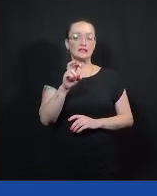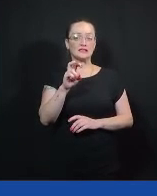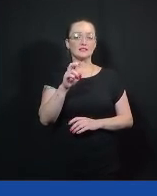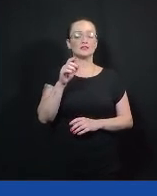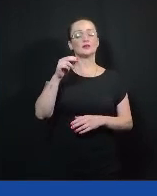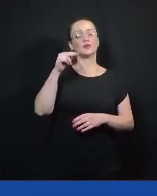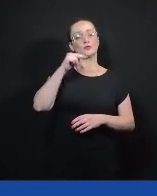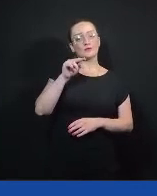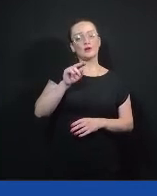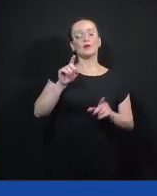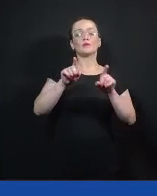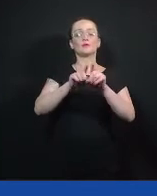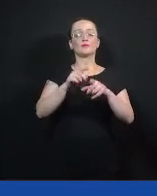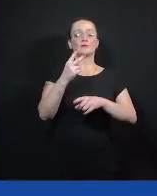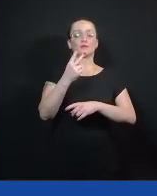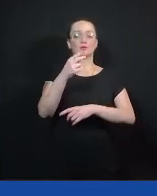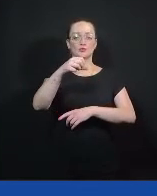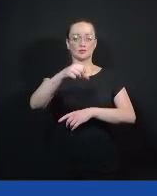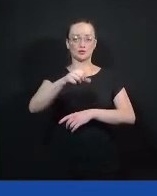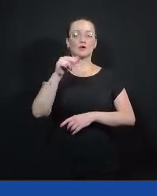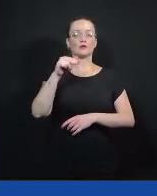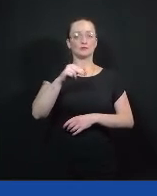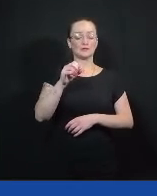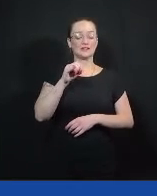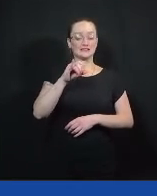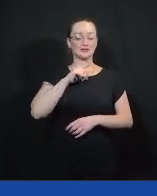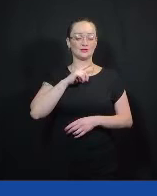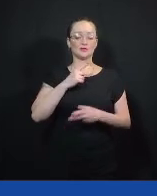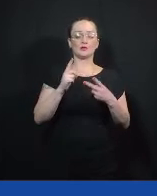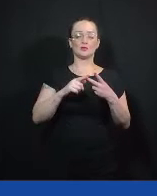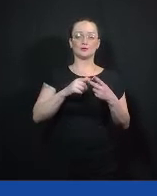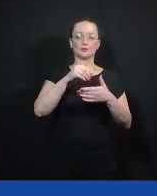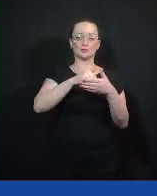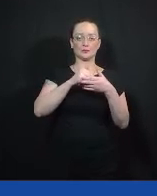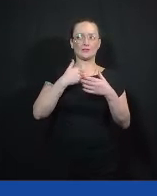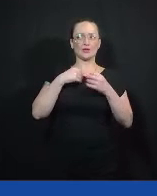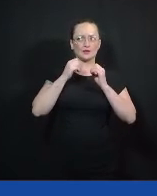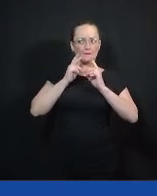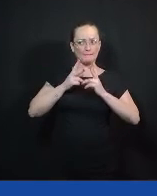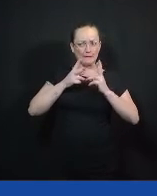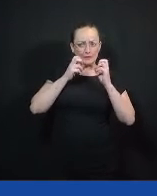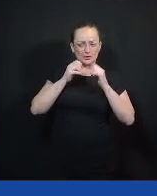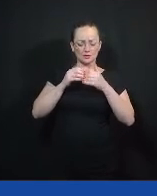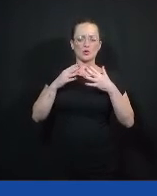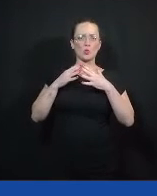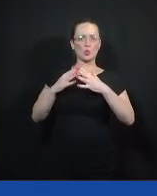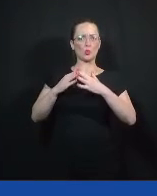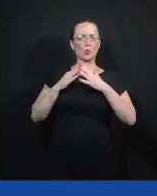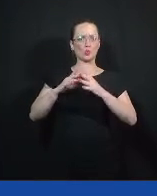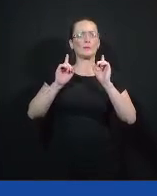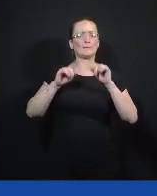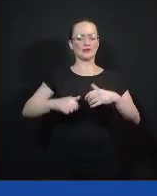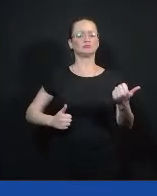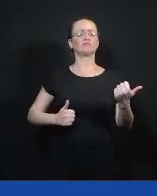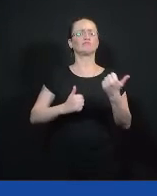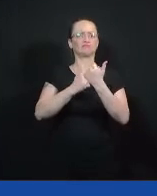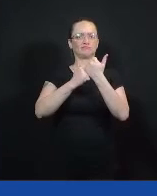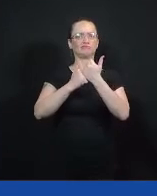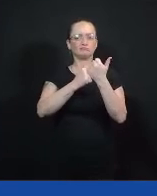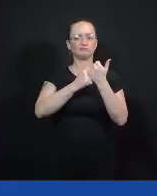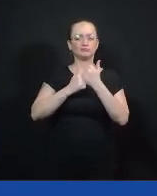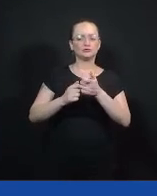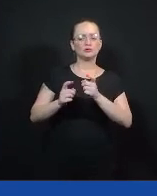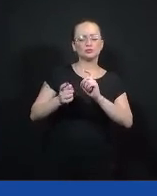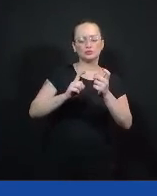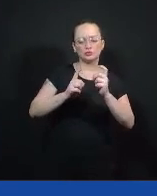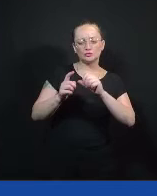caso tenha segundo turno. Bom, dito tudo isso, isso já dá uma dimensão da complexidade de cobertura de eleições